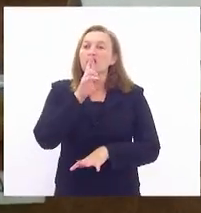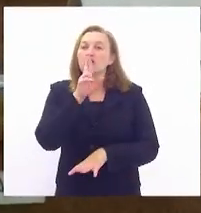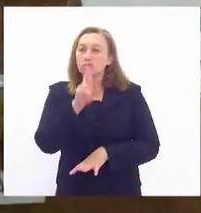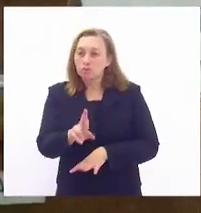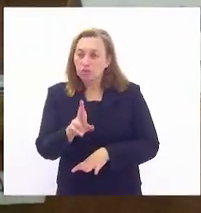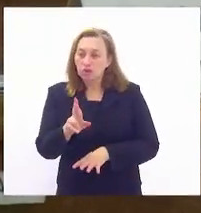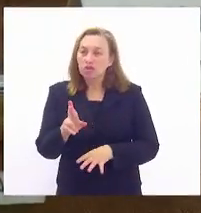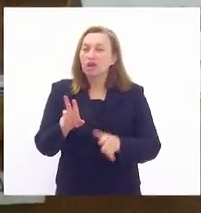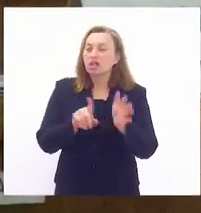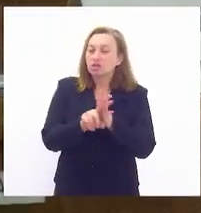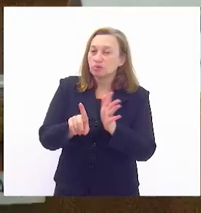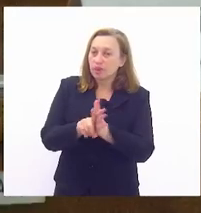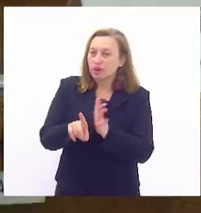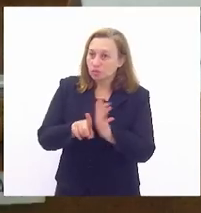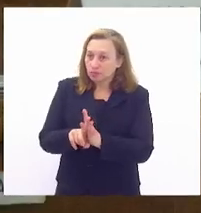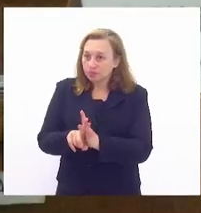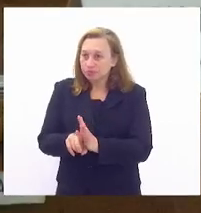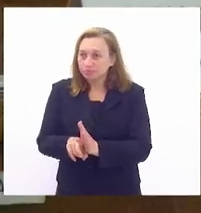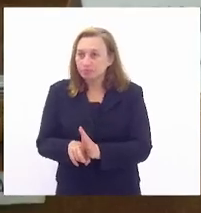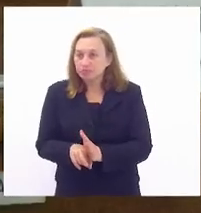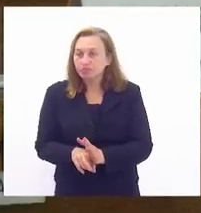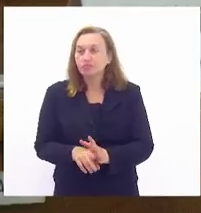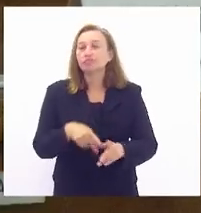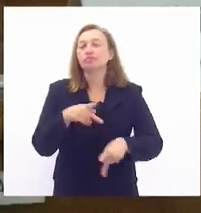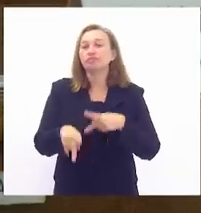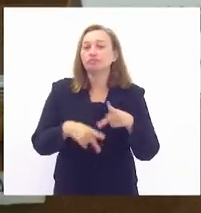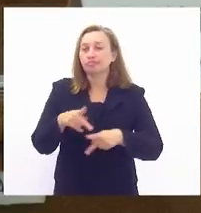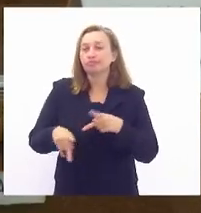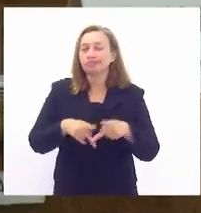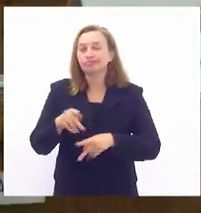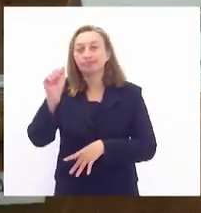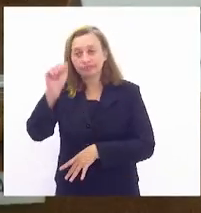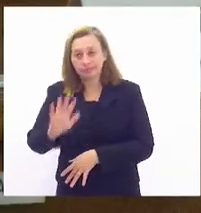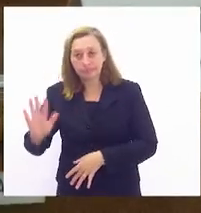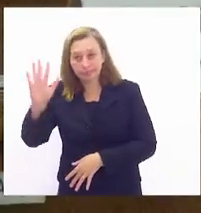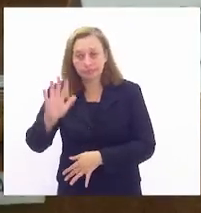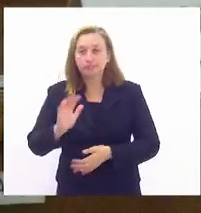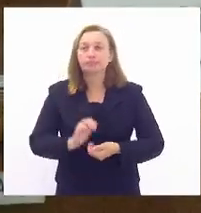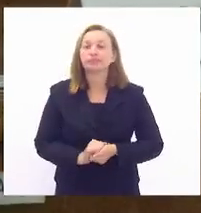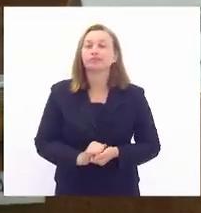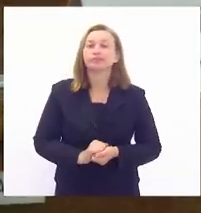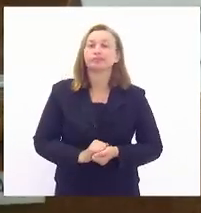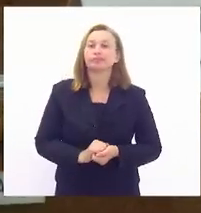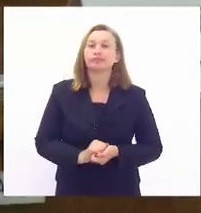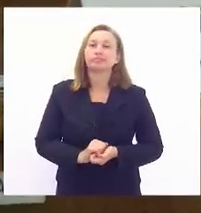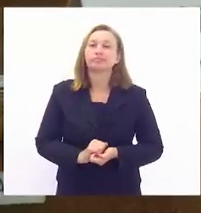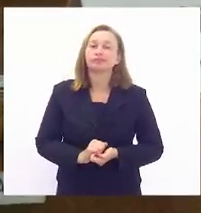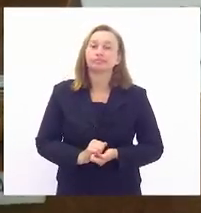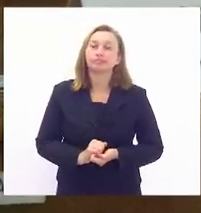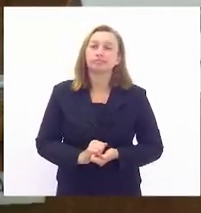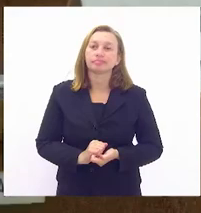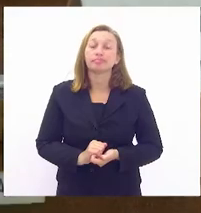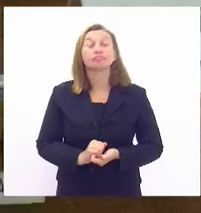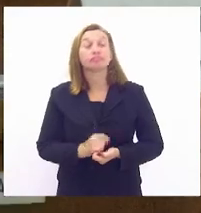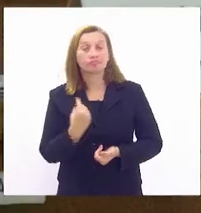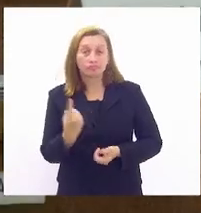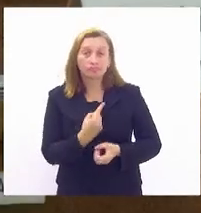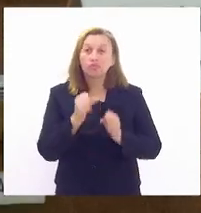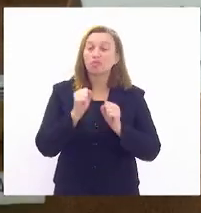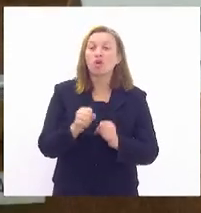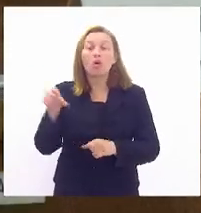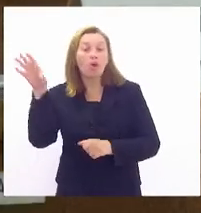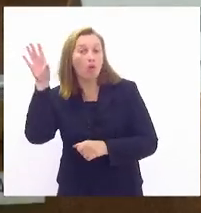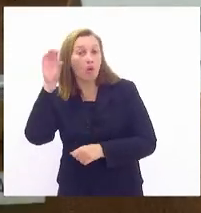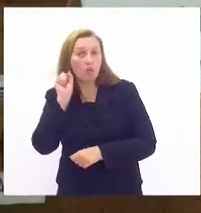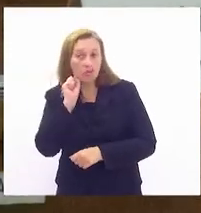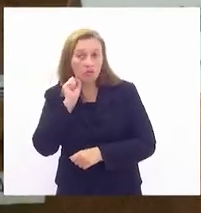aos questionamentos que há da população, de um modo geral, né? E que a gente possa ouvir, né,